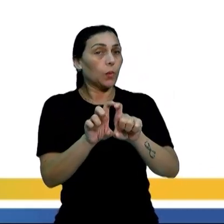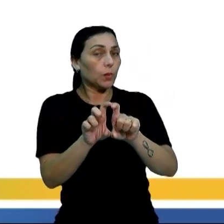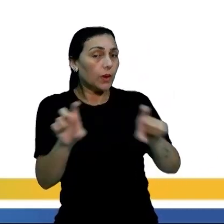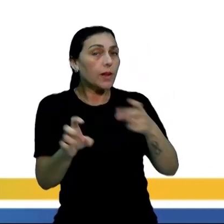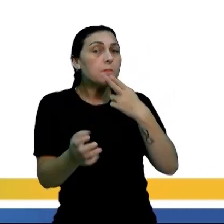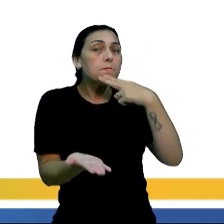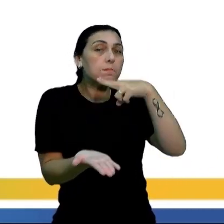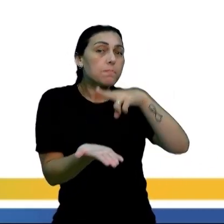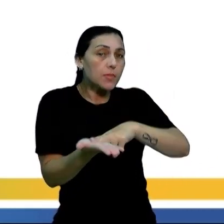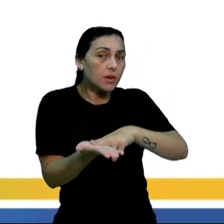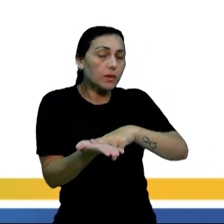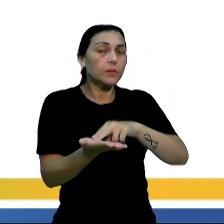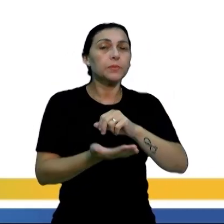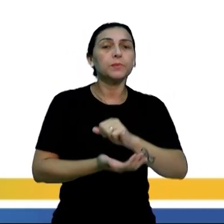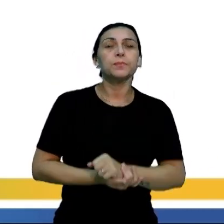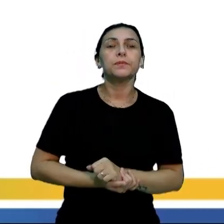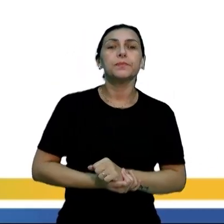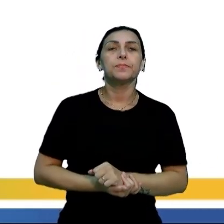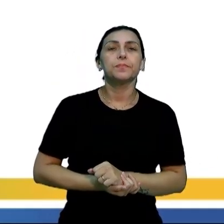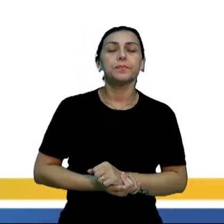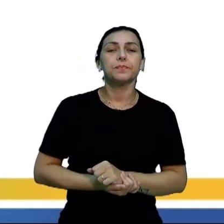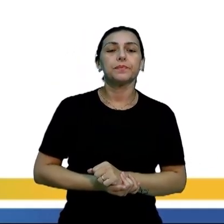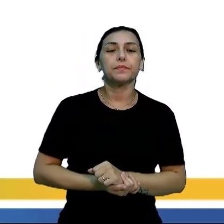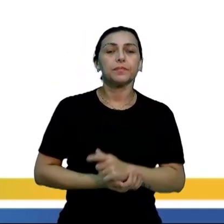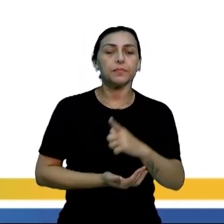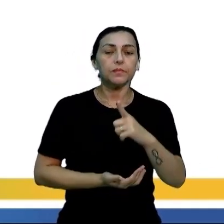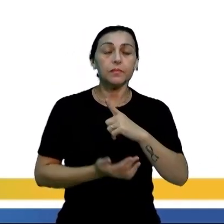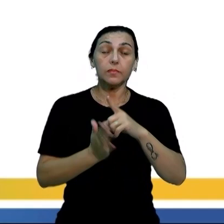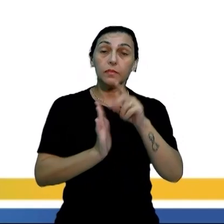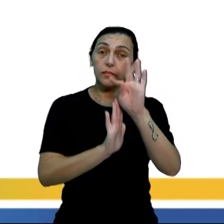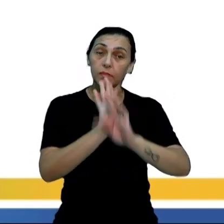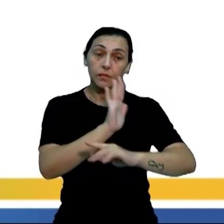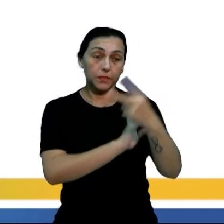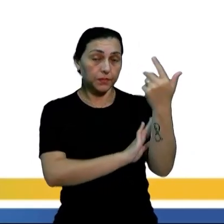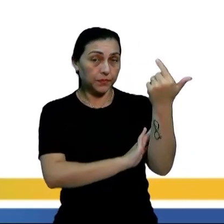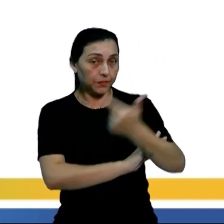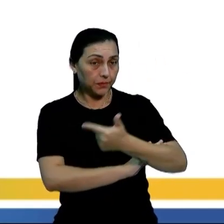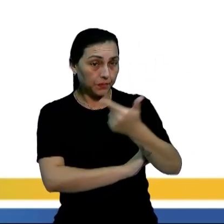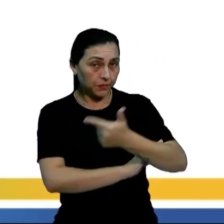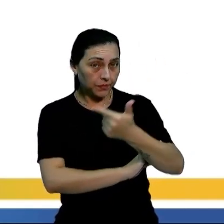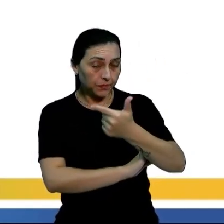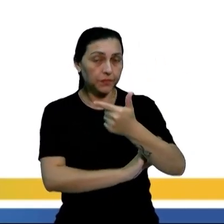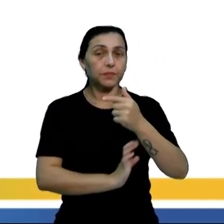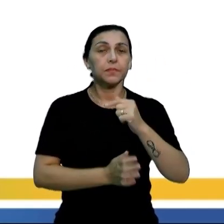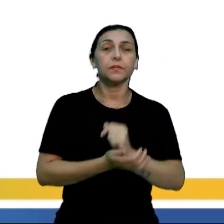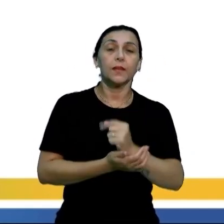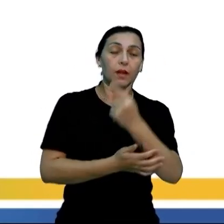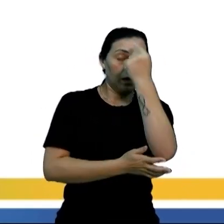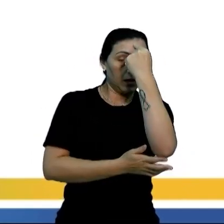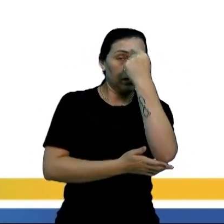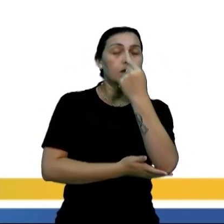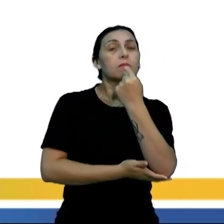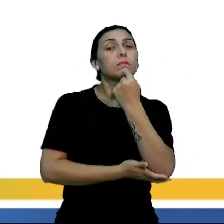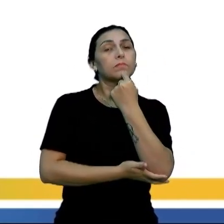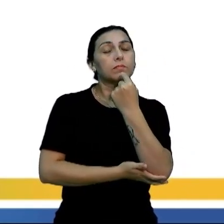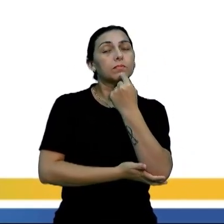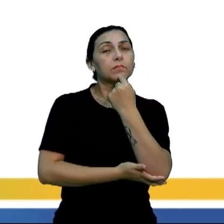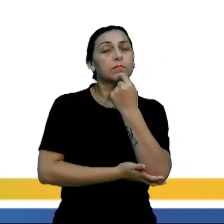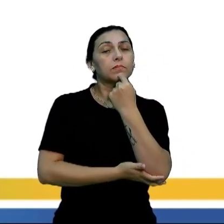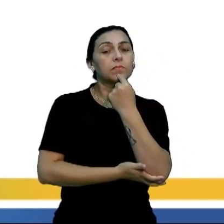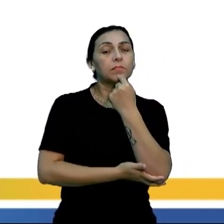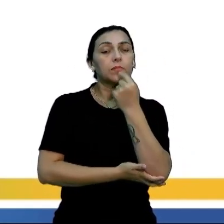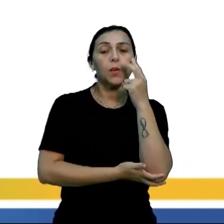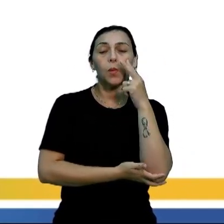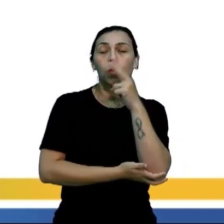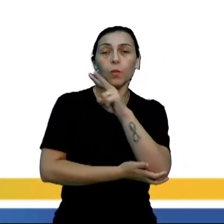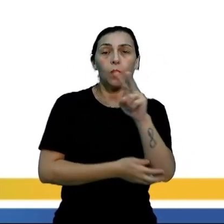da carta de Pero Vaz de Caminha, tá? E aí a gente tem o texto 2, que é uma imagem aí, um olho sobre